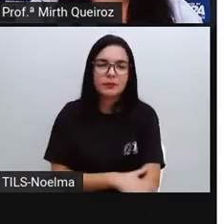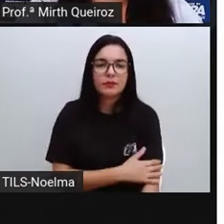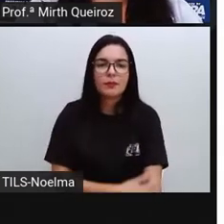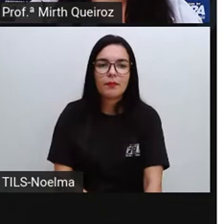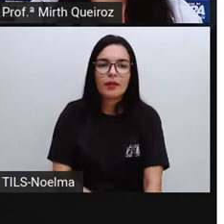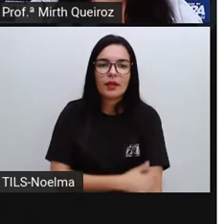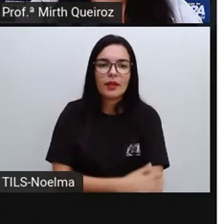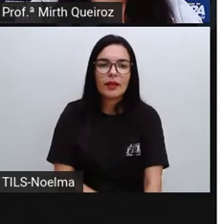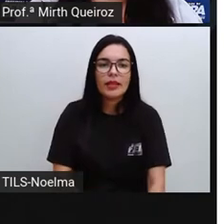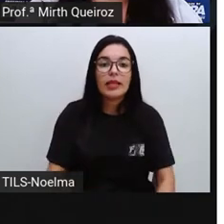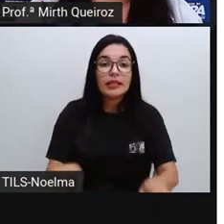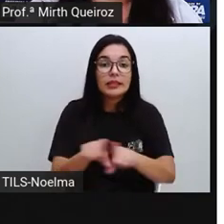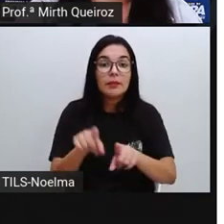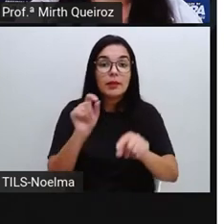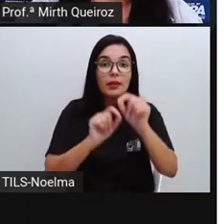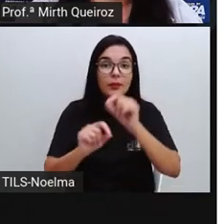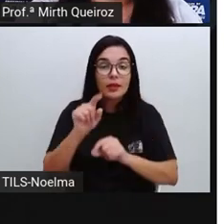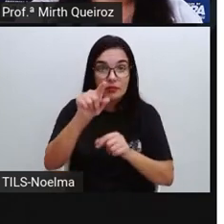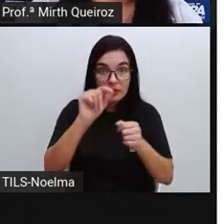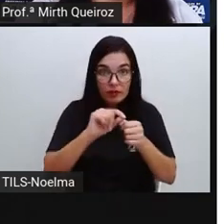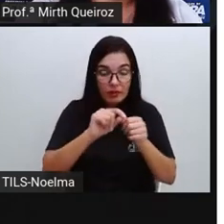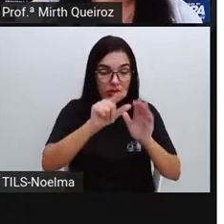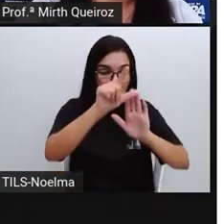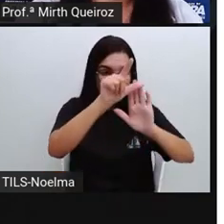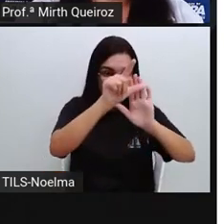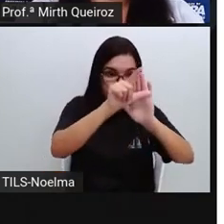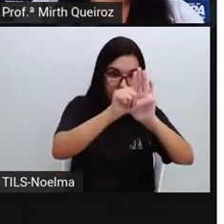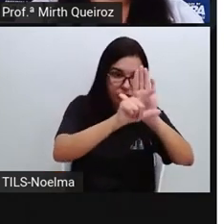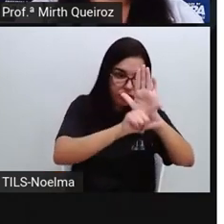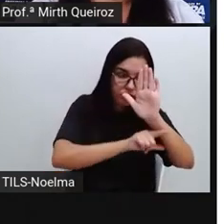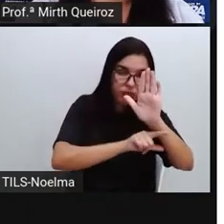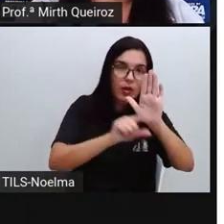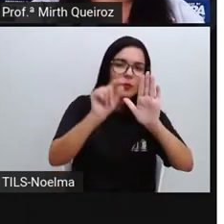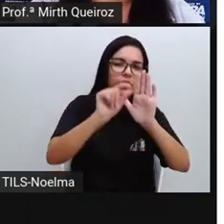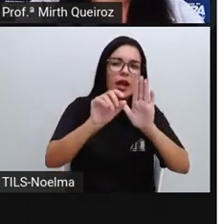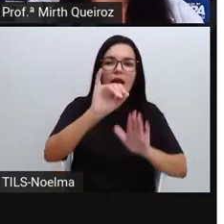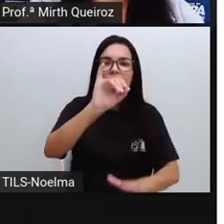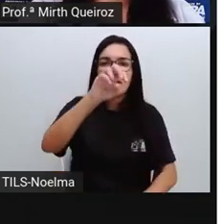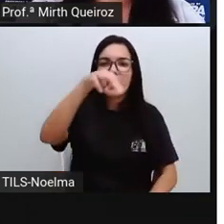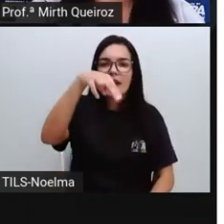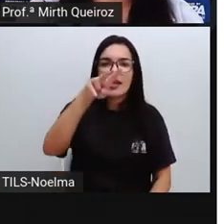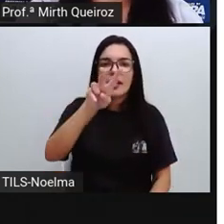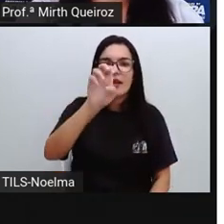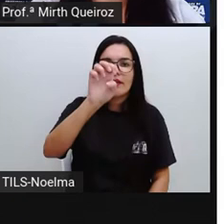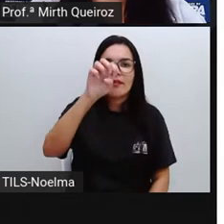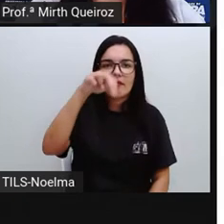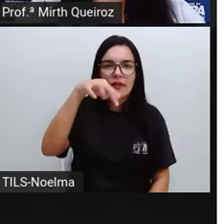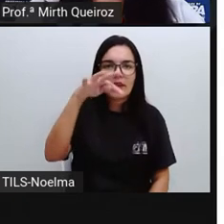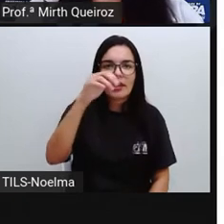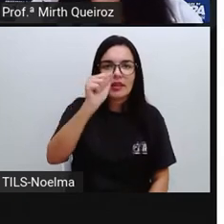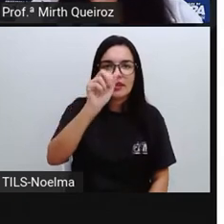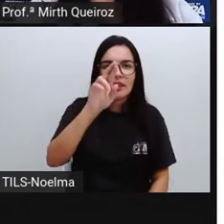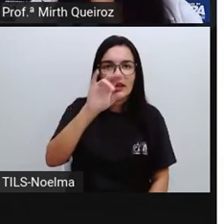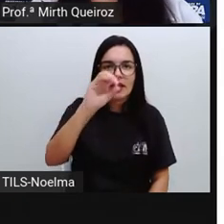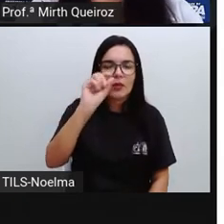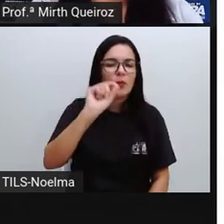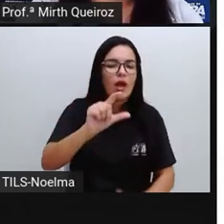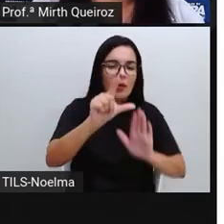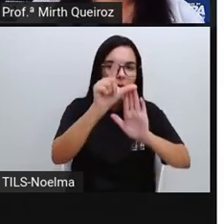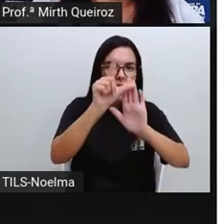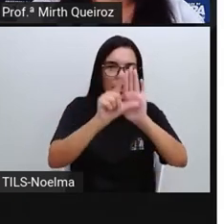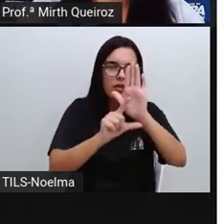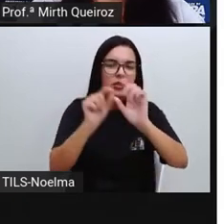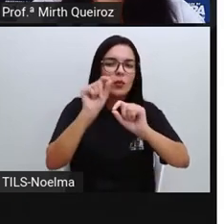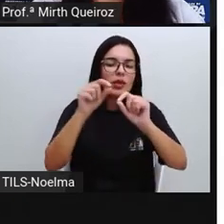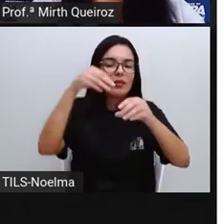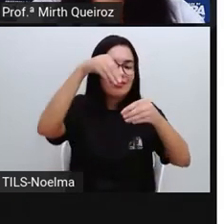um inventário do conteúdo da cápsula. Vocês vão escrever, fazer um inventário é você fazer uma listagem de tudo que tem dentro da